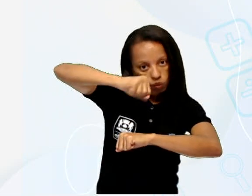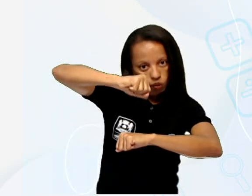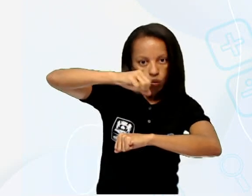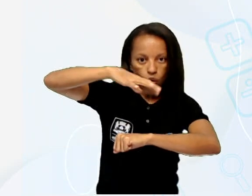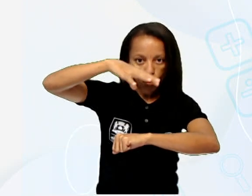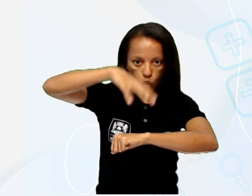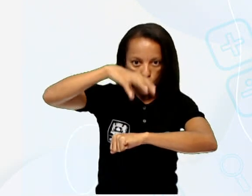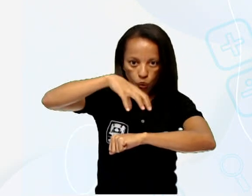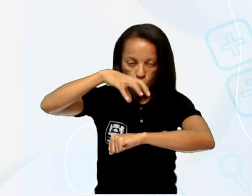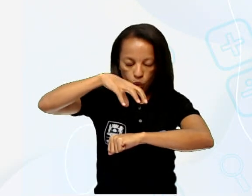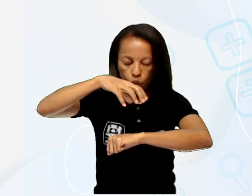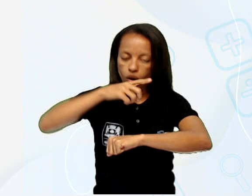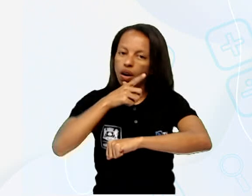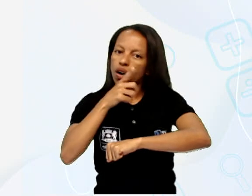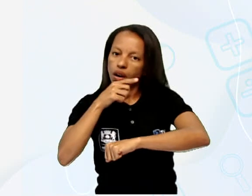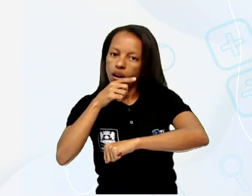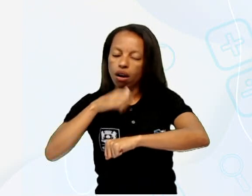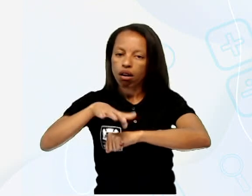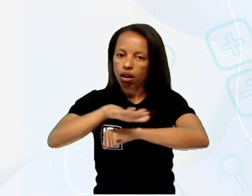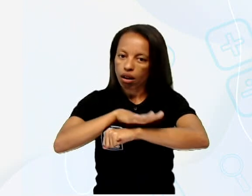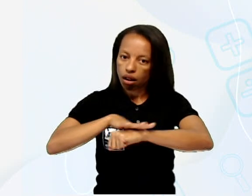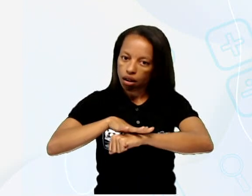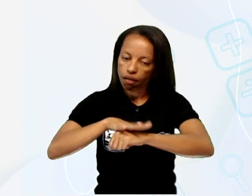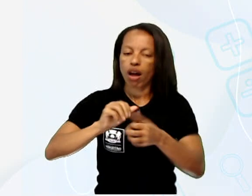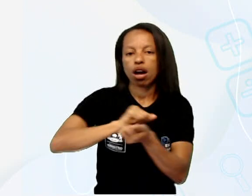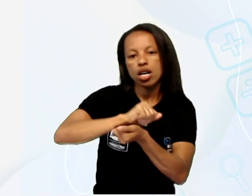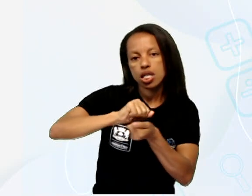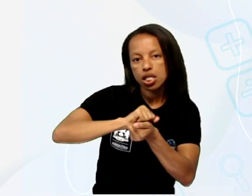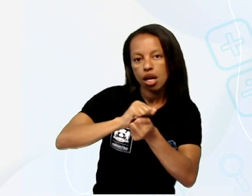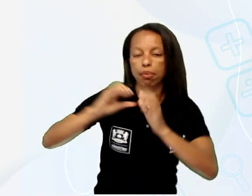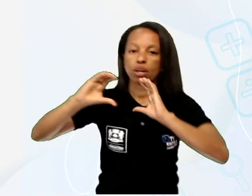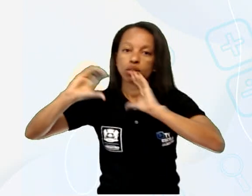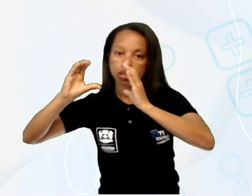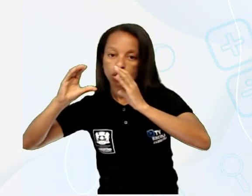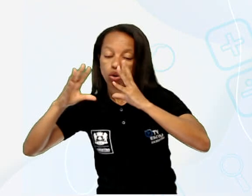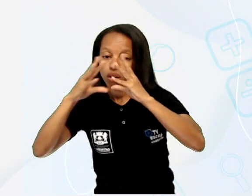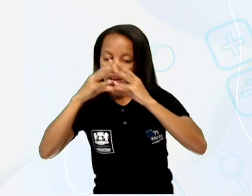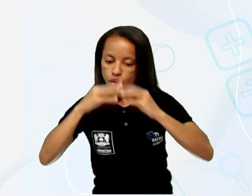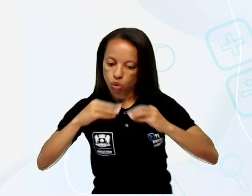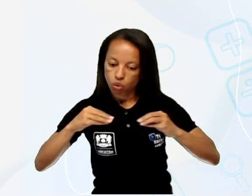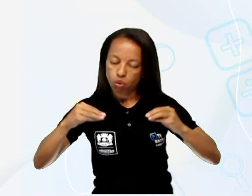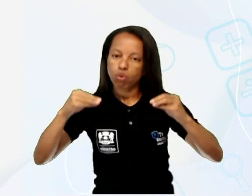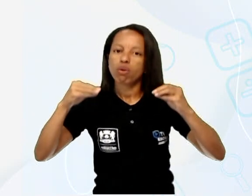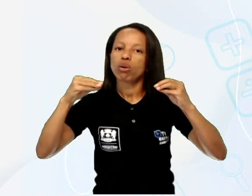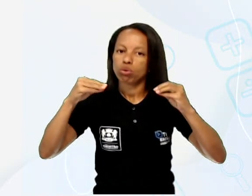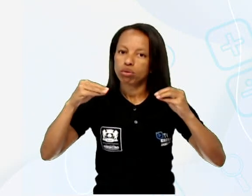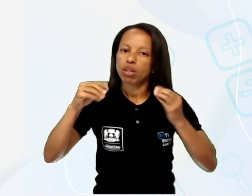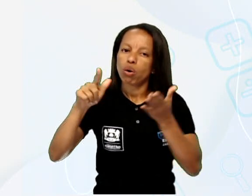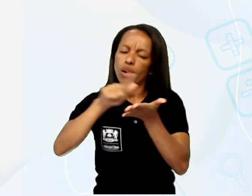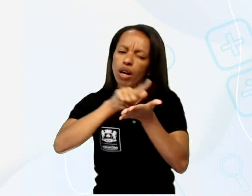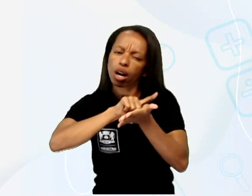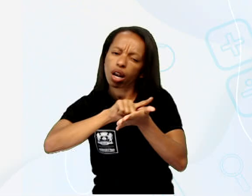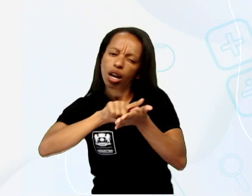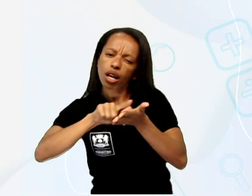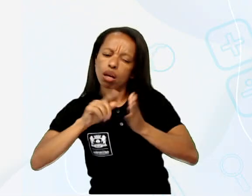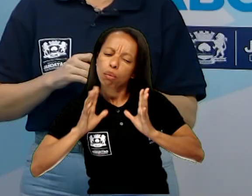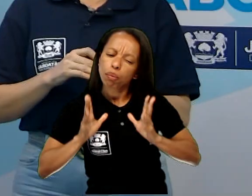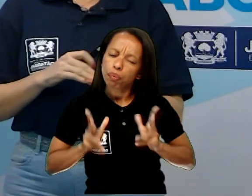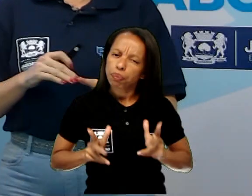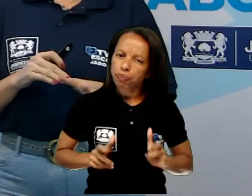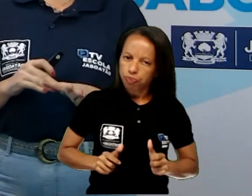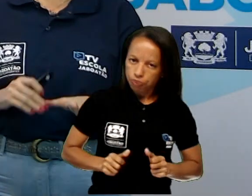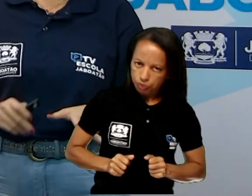sabão de coco e algodão esterilizado, tá, gente? O algodão precisa estar esterilizado, lavar bem